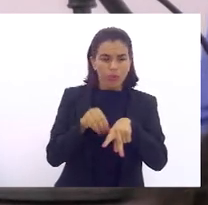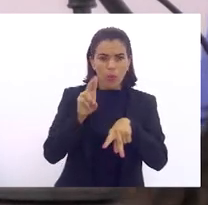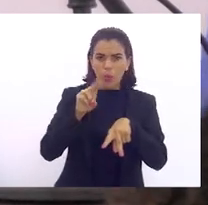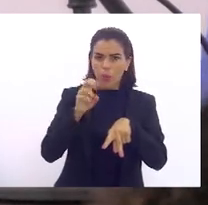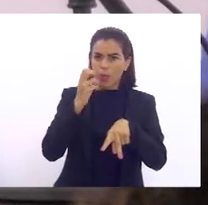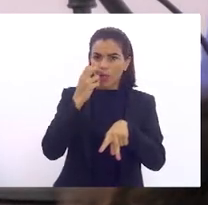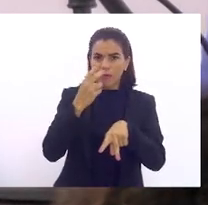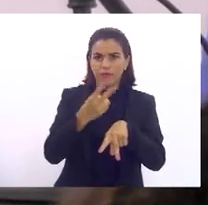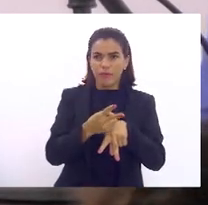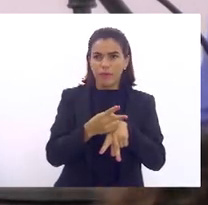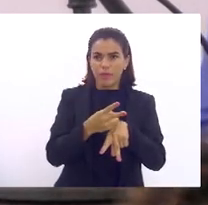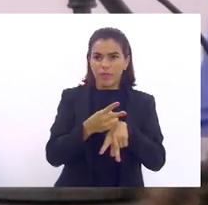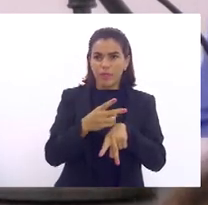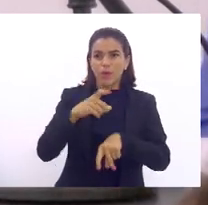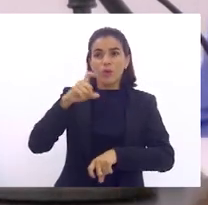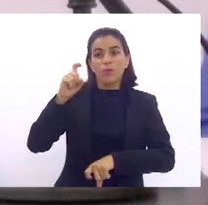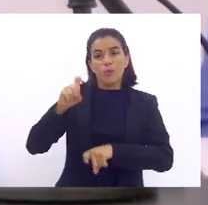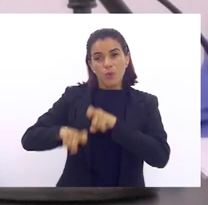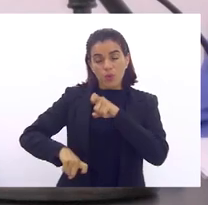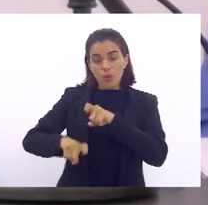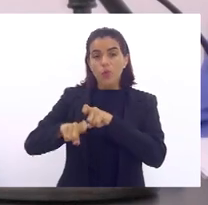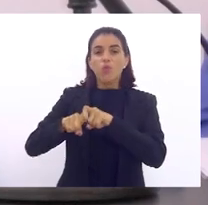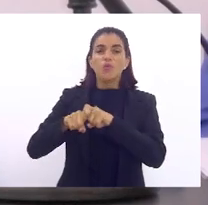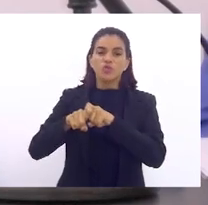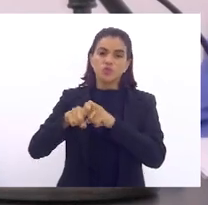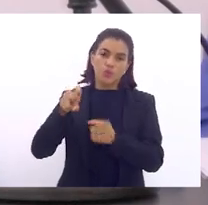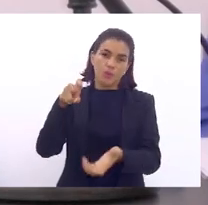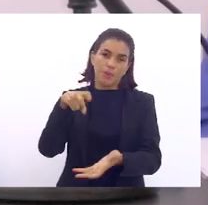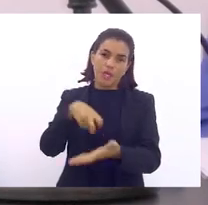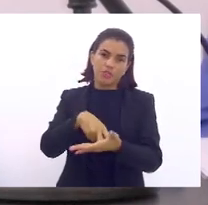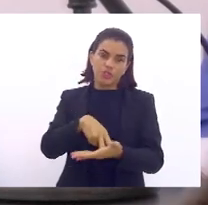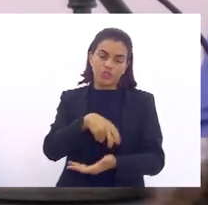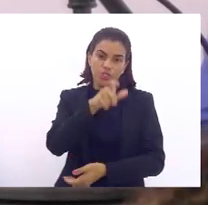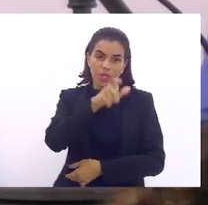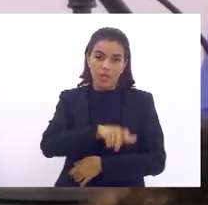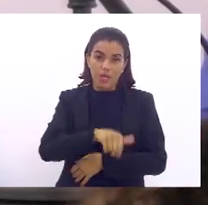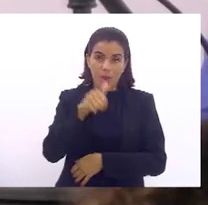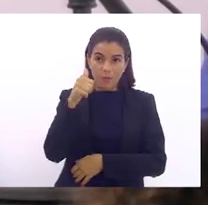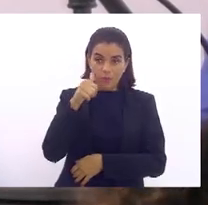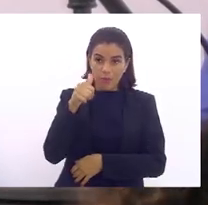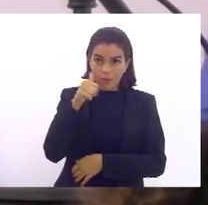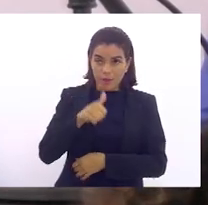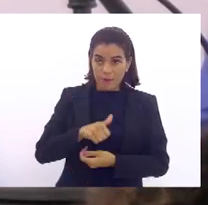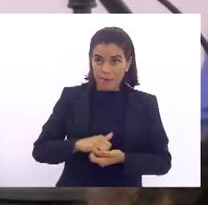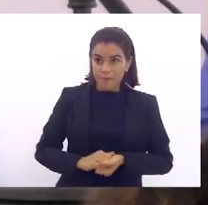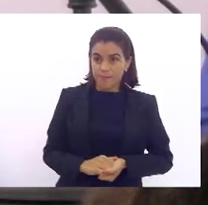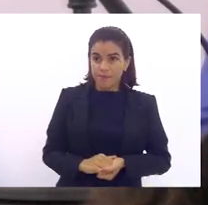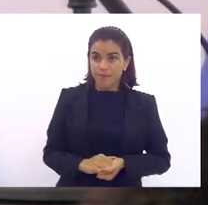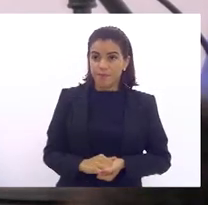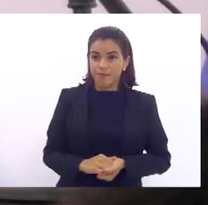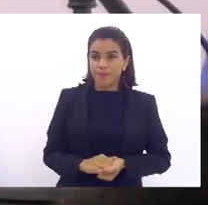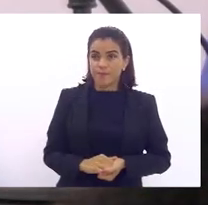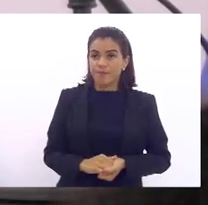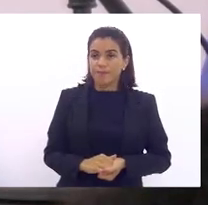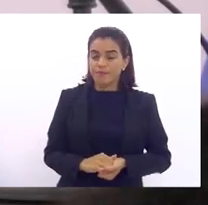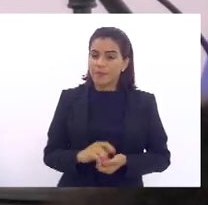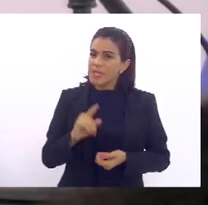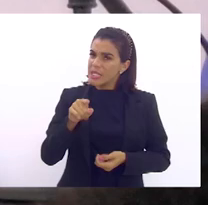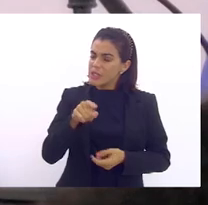defensoria e o estupro corretivo né Isso é muito claro assim é muito eh